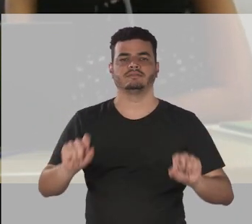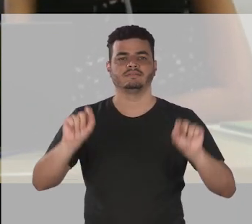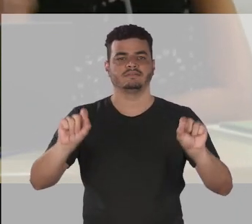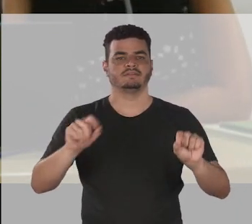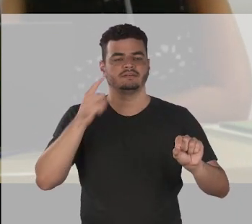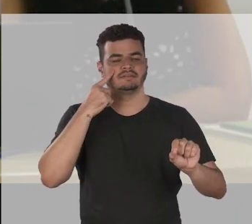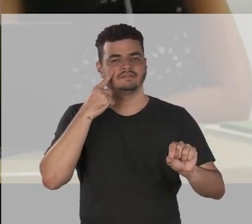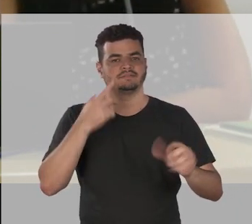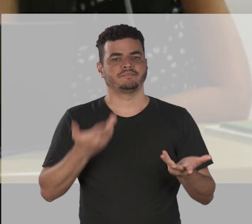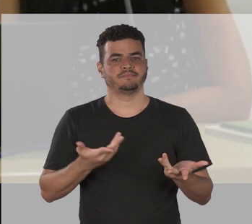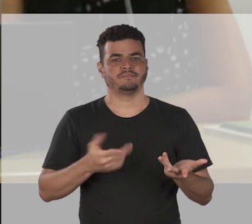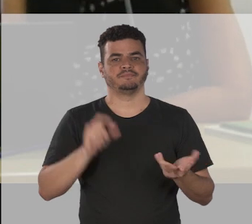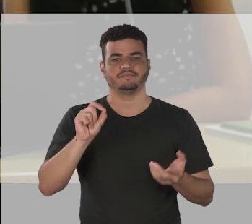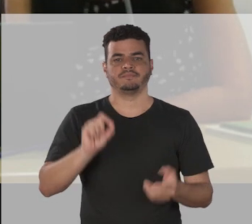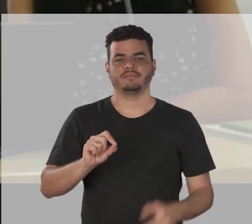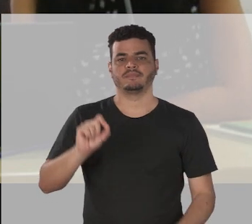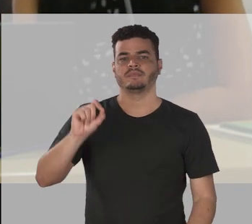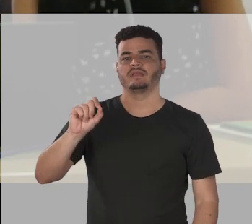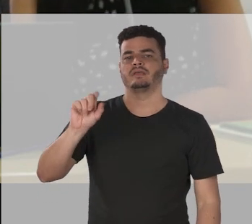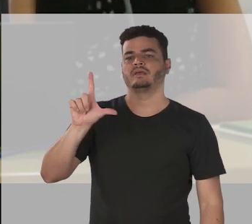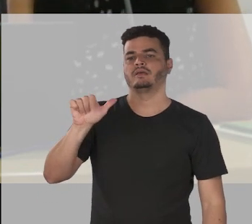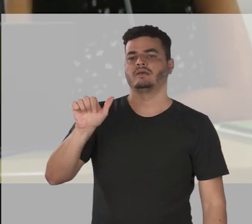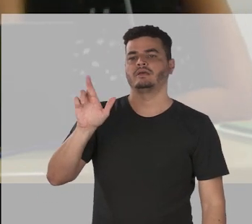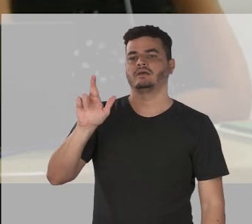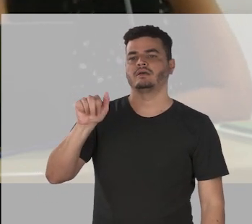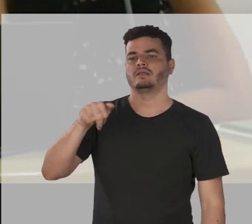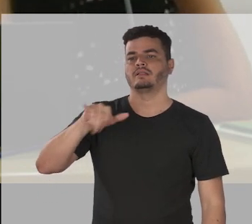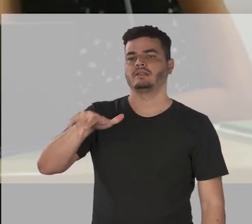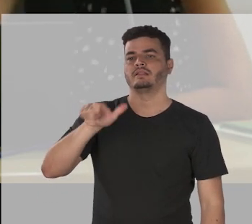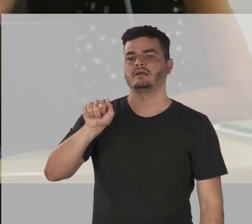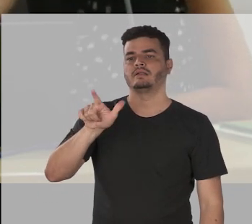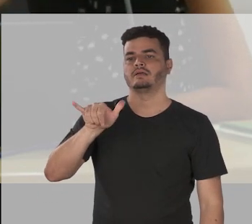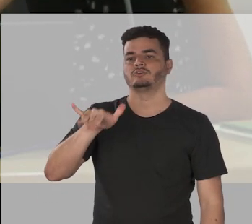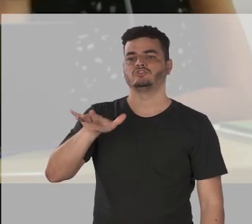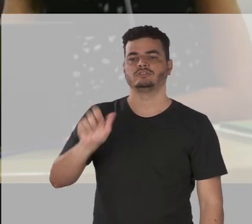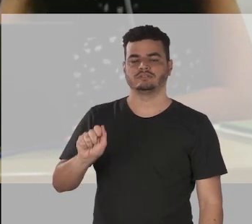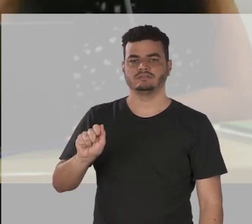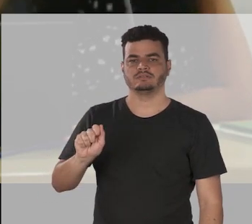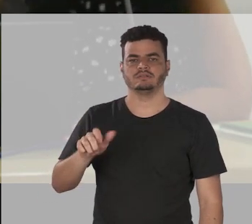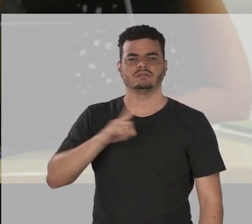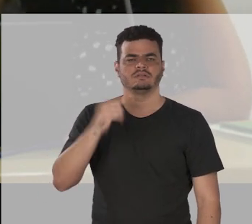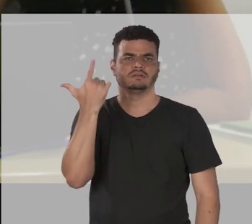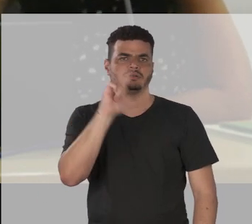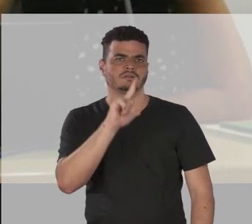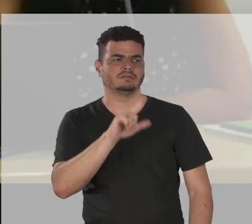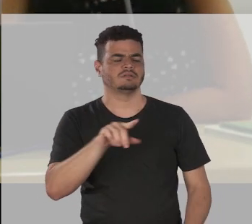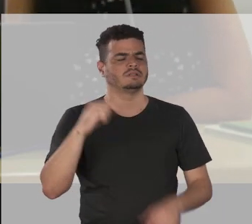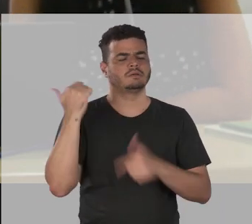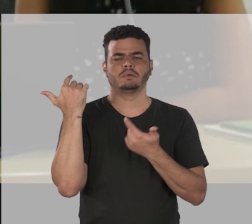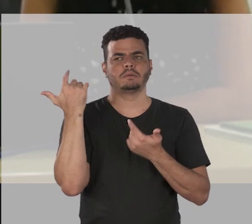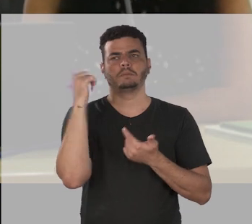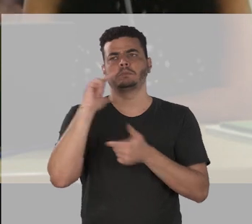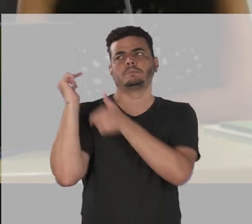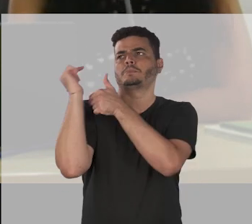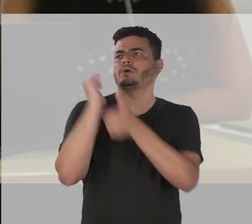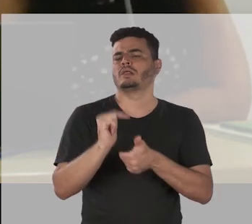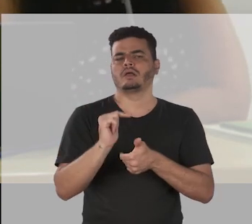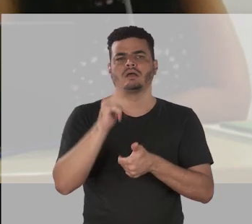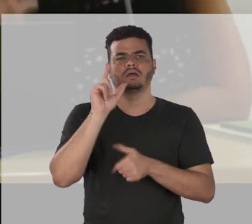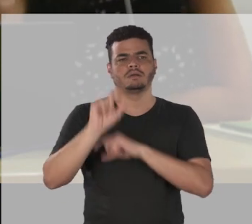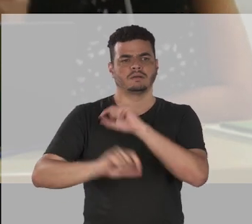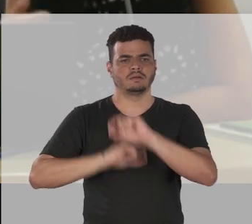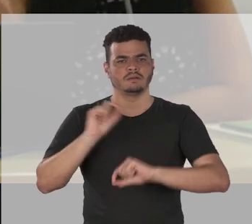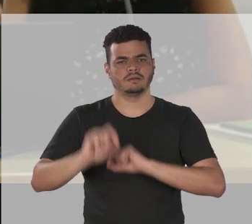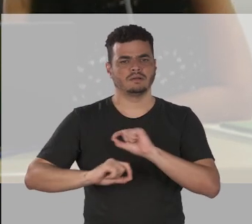que foi a prática muito utilizada. Bom, e se planta Naranja Lima de Vasconcelos, e também,